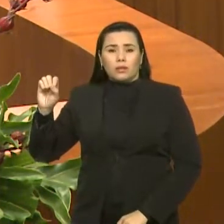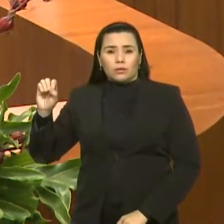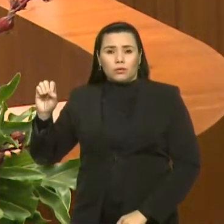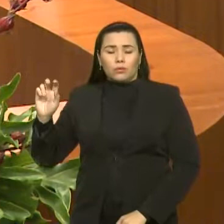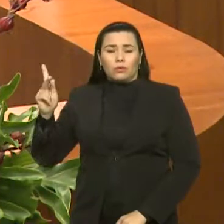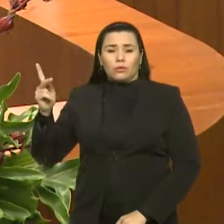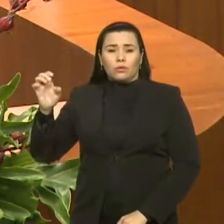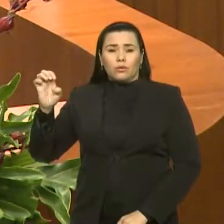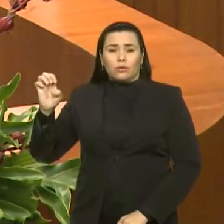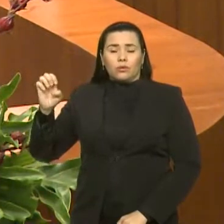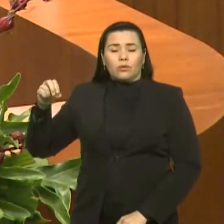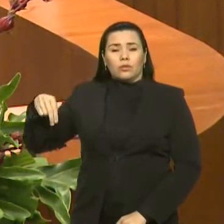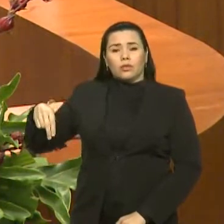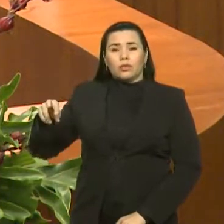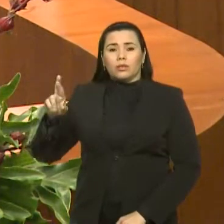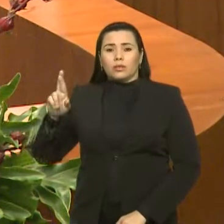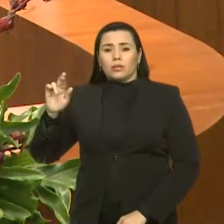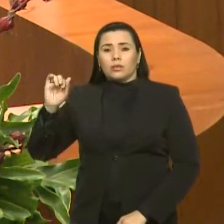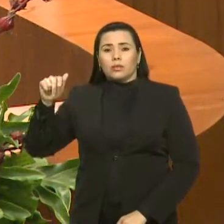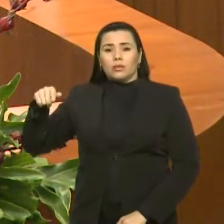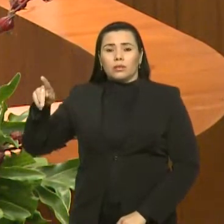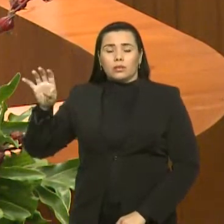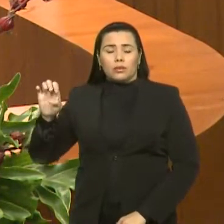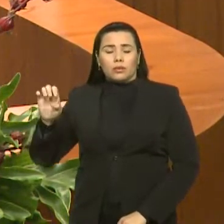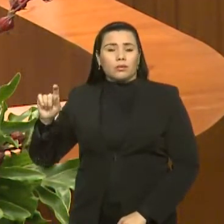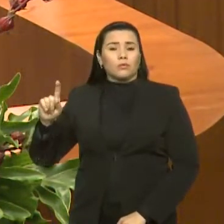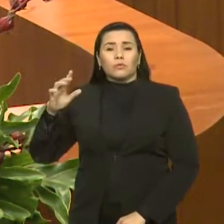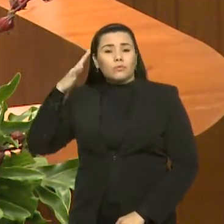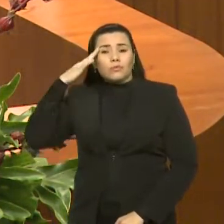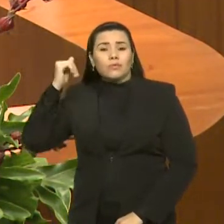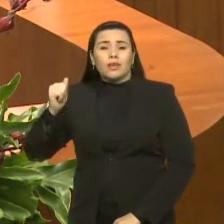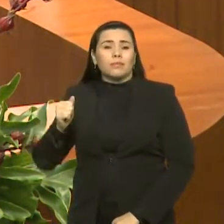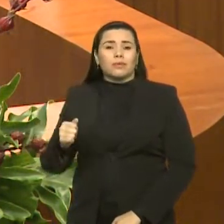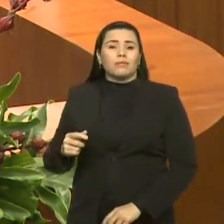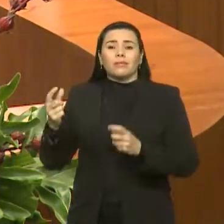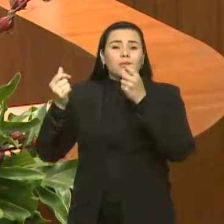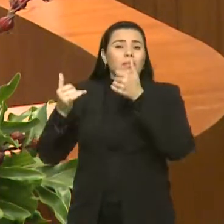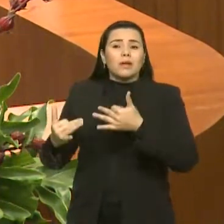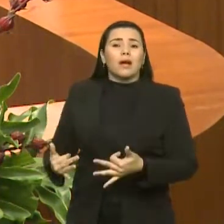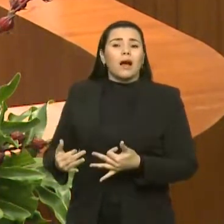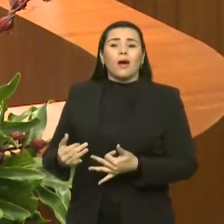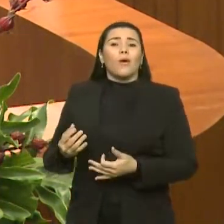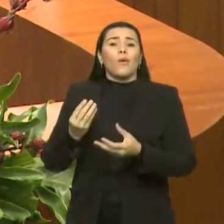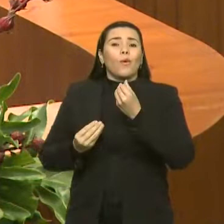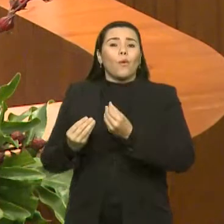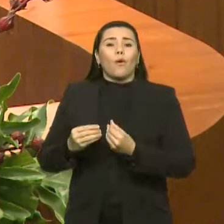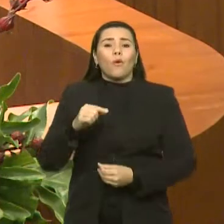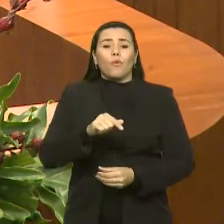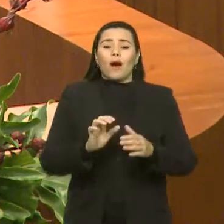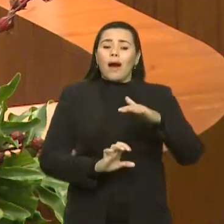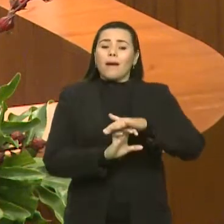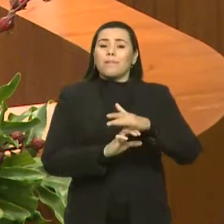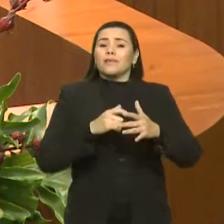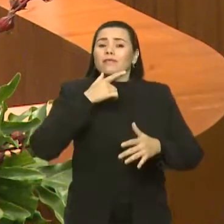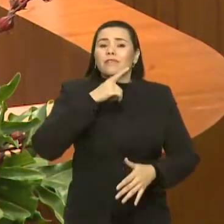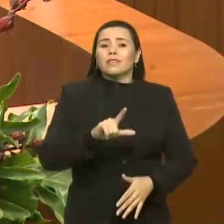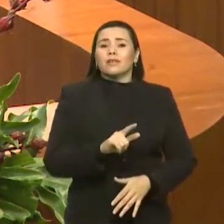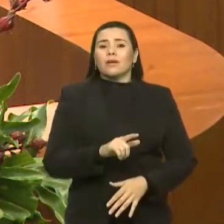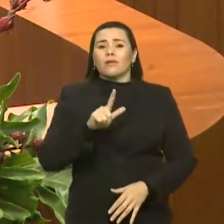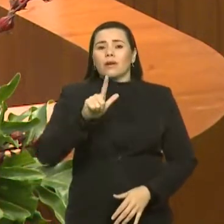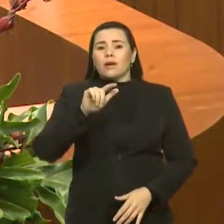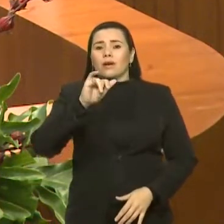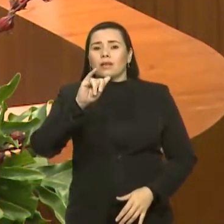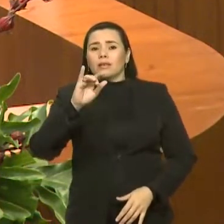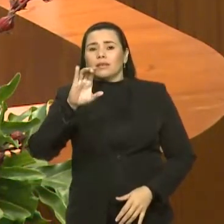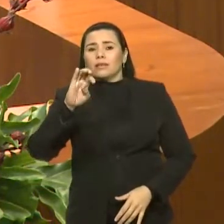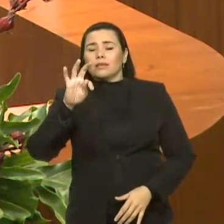uma pessoa assume um cargo e não sabe, não tem convicção, vem para uma audiência e vem despreparado,